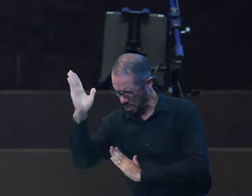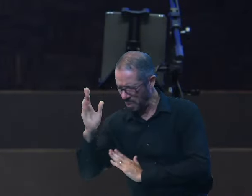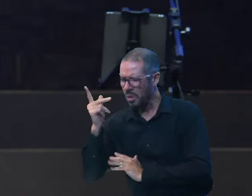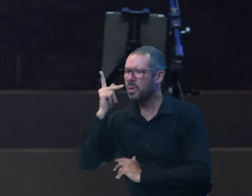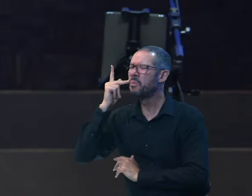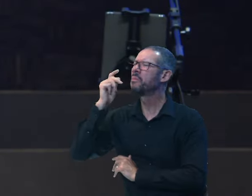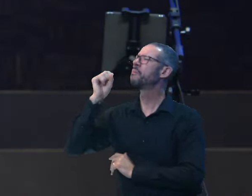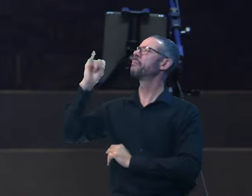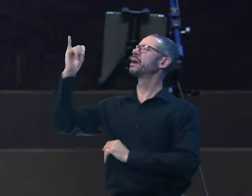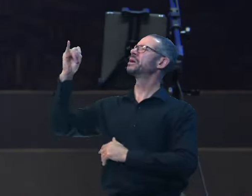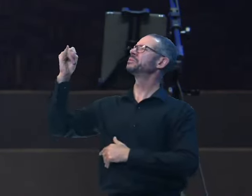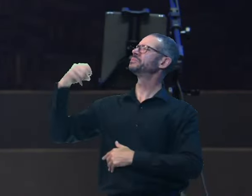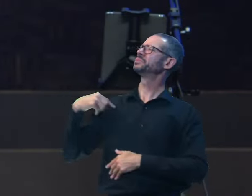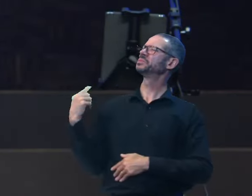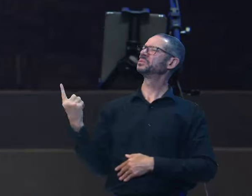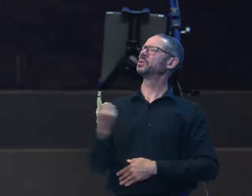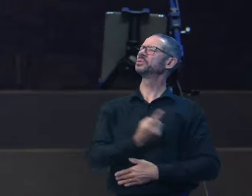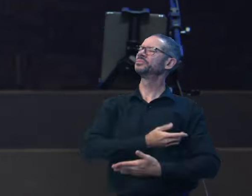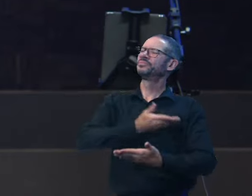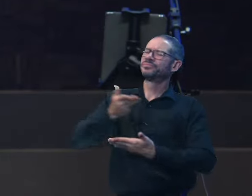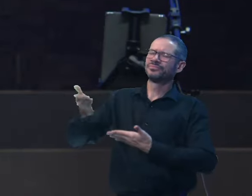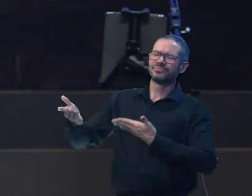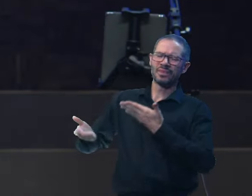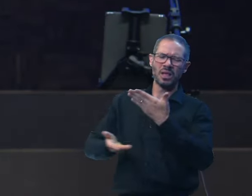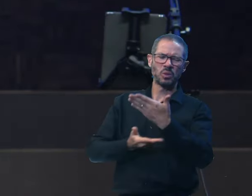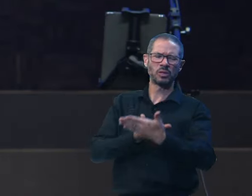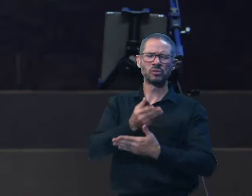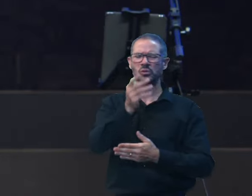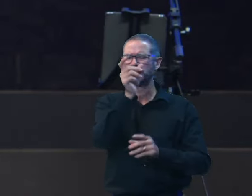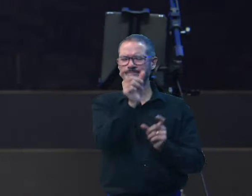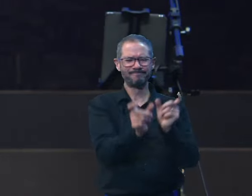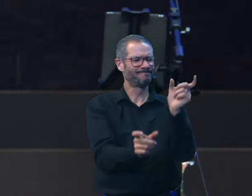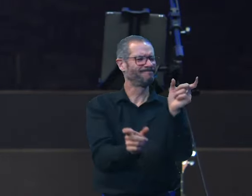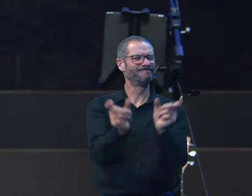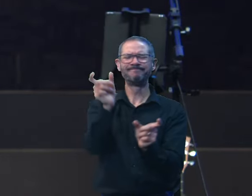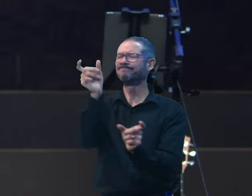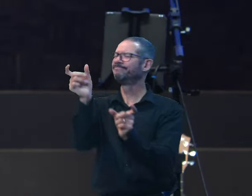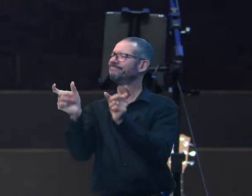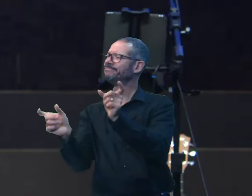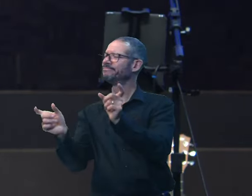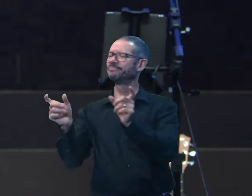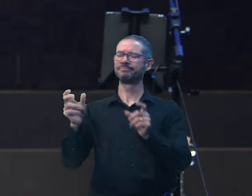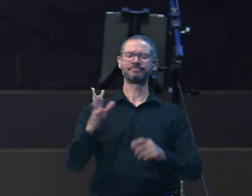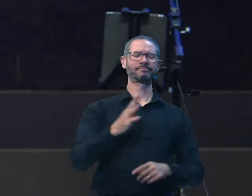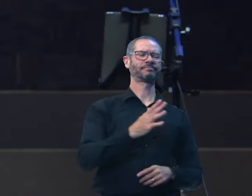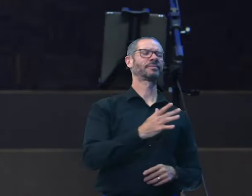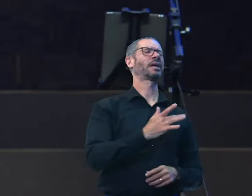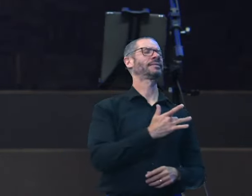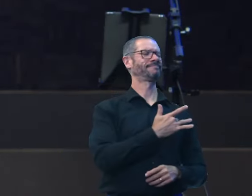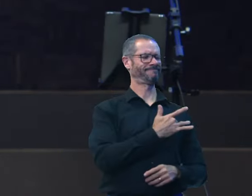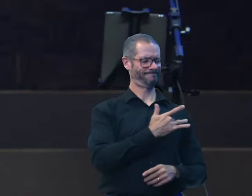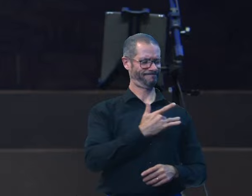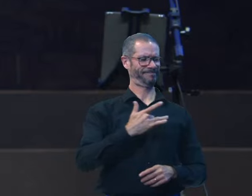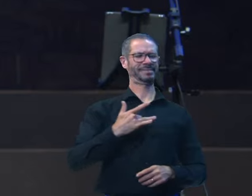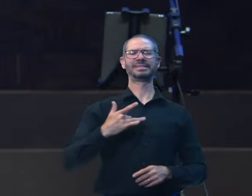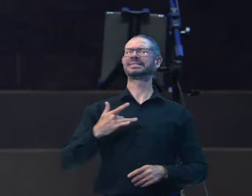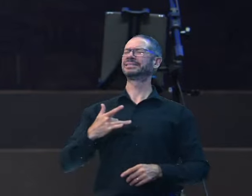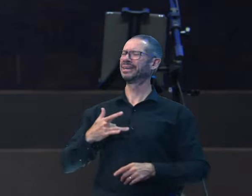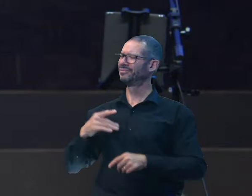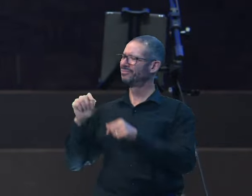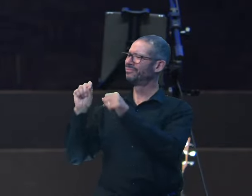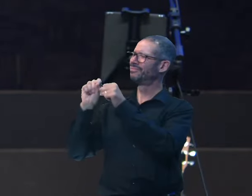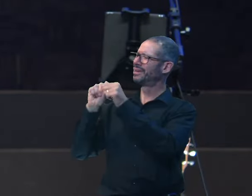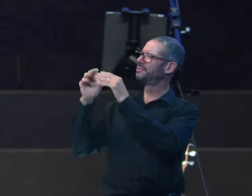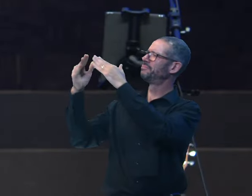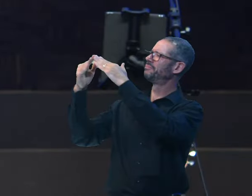Deus, nas nossas relações uns com os outros. Nos dá relacionamentos saudáveis. Faz assim, Deus, é